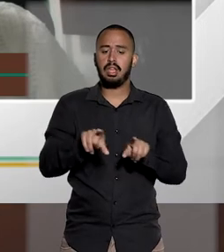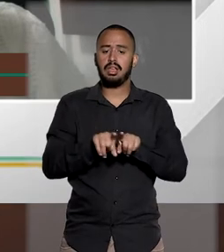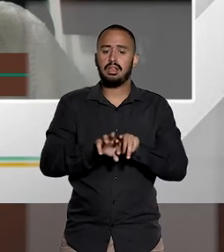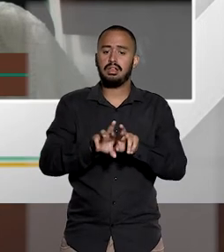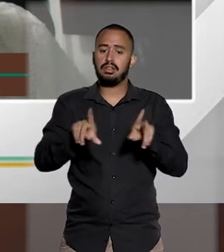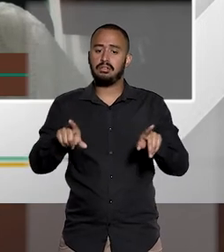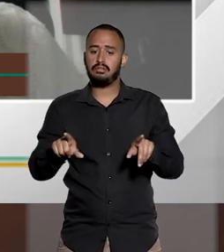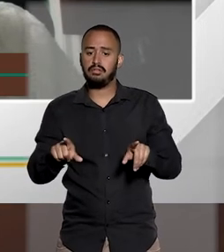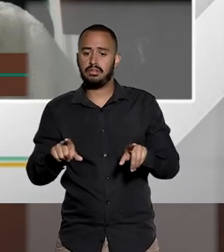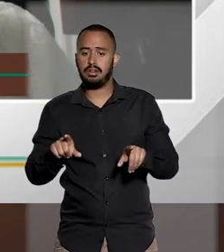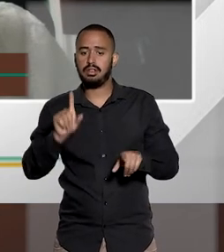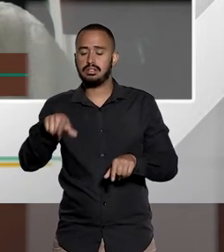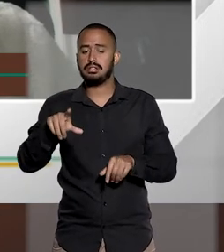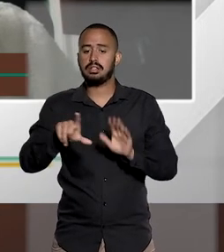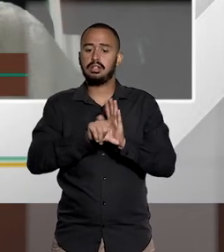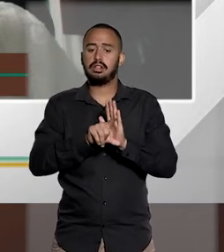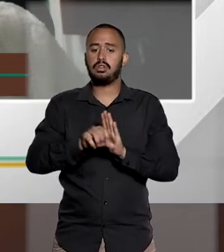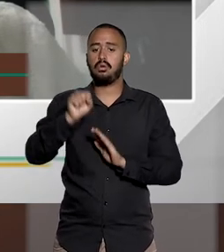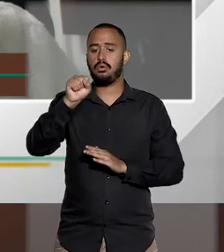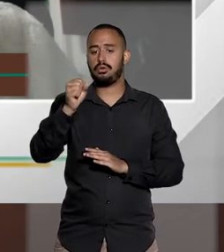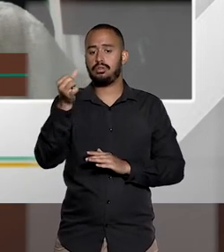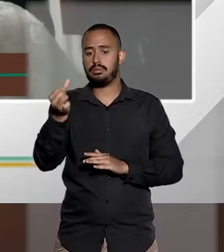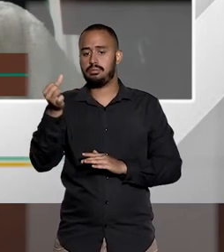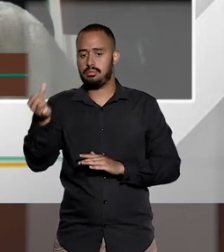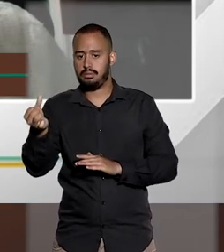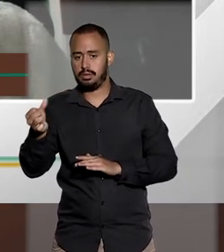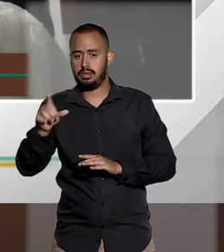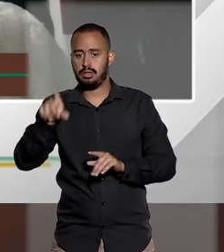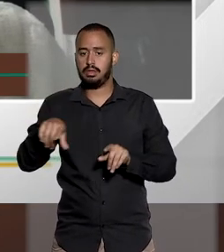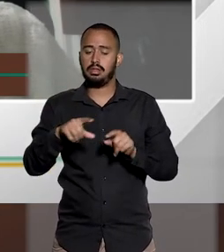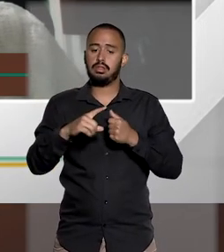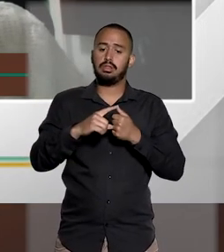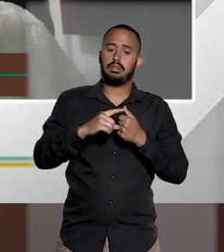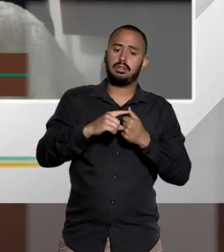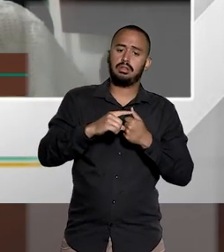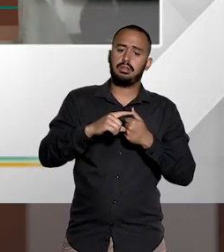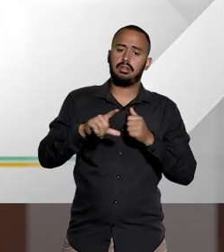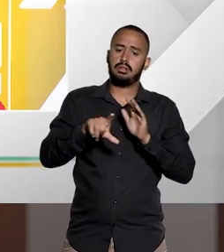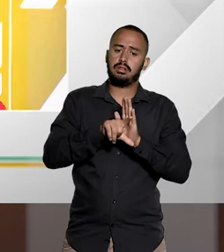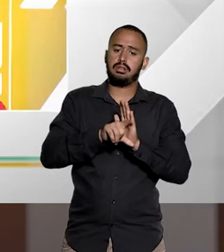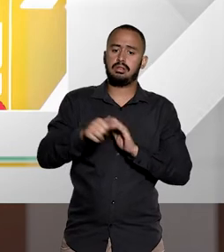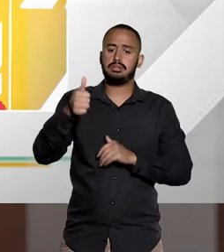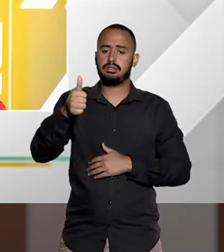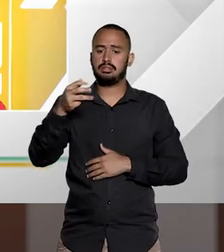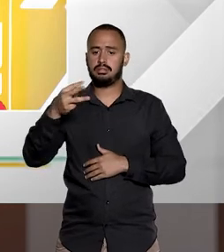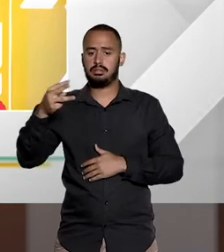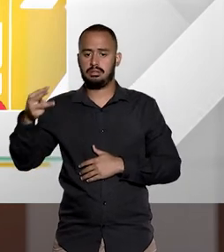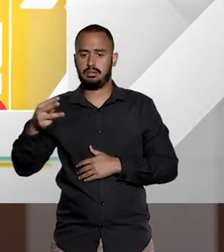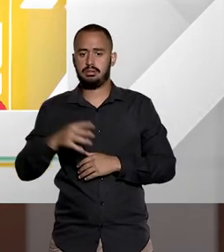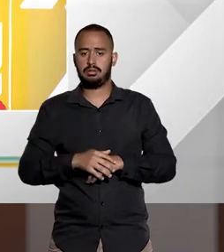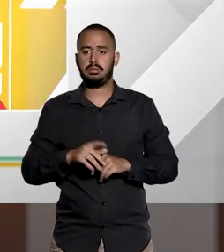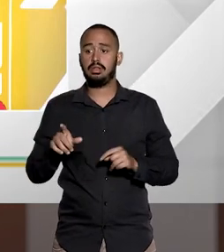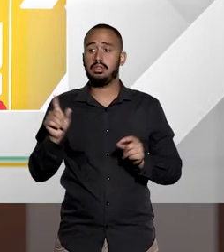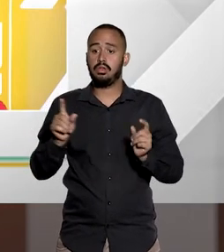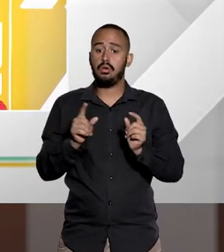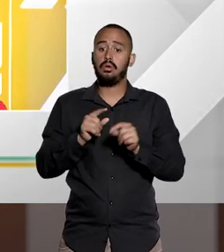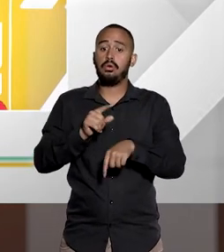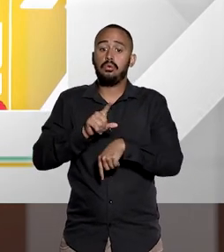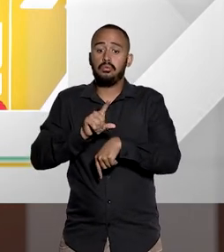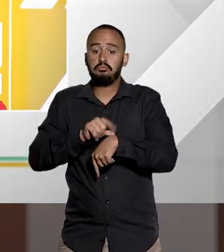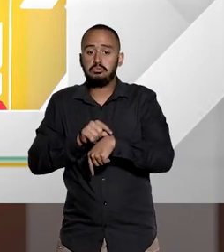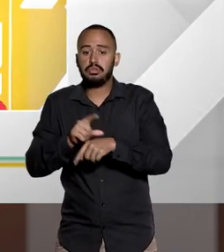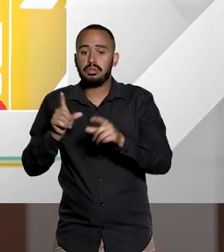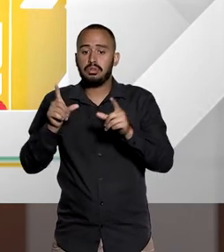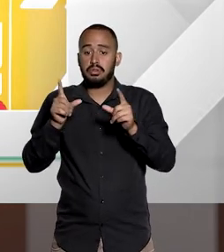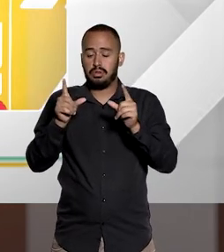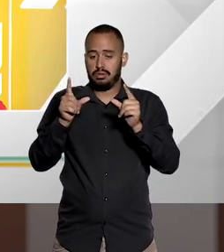8666 e da Lei 14.133. Exato, e aí houve uma redução, né,